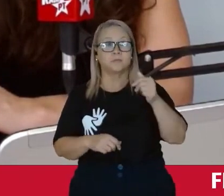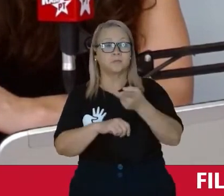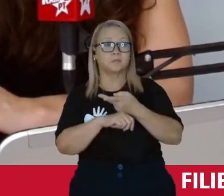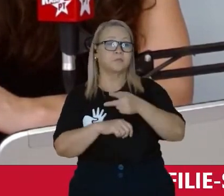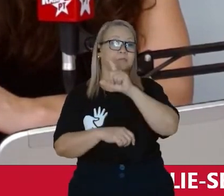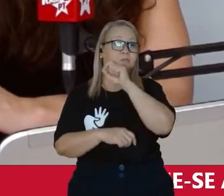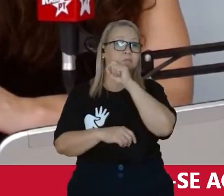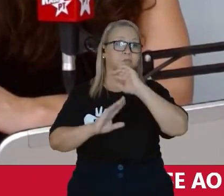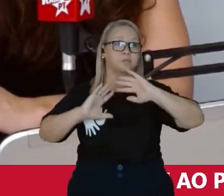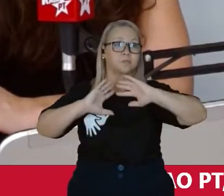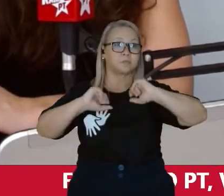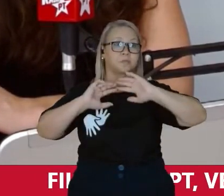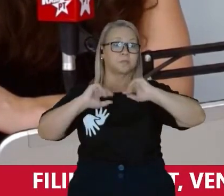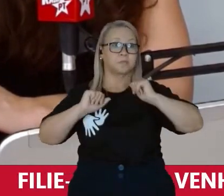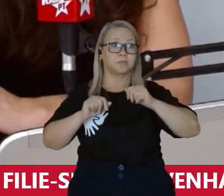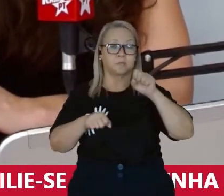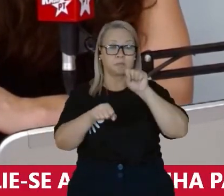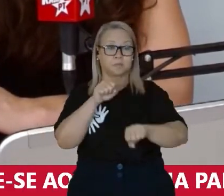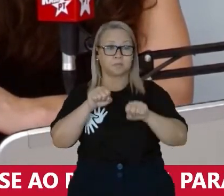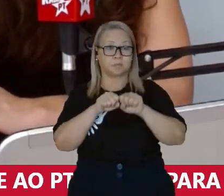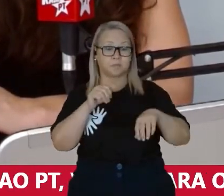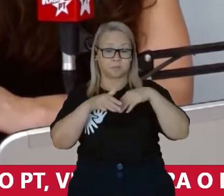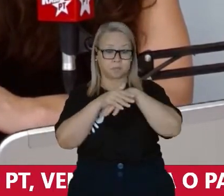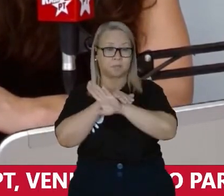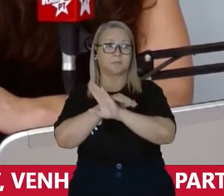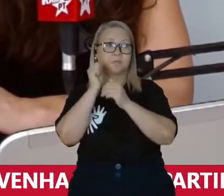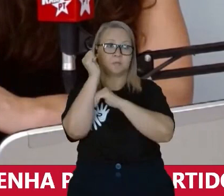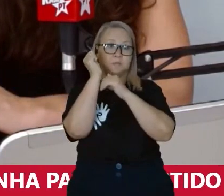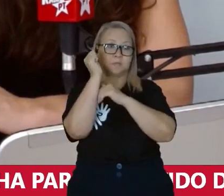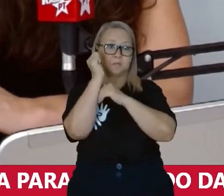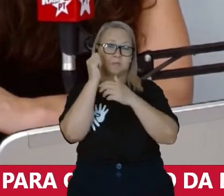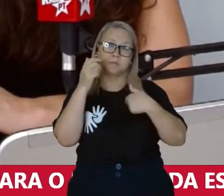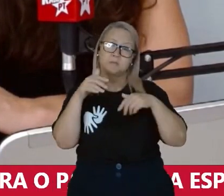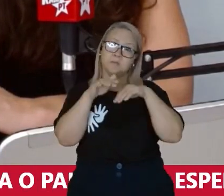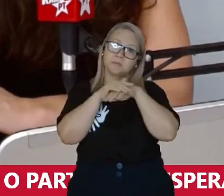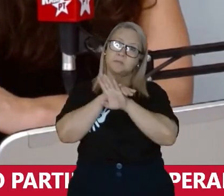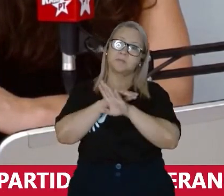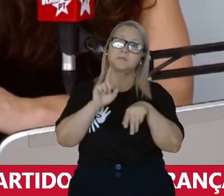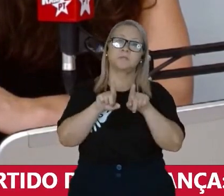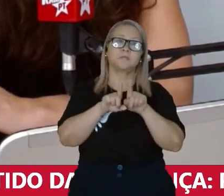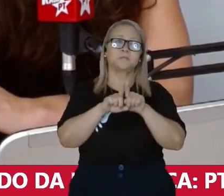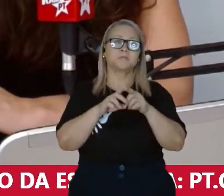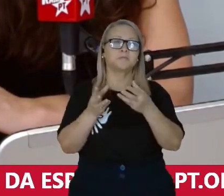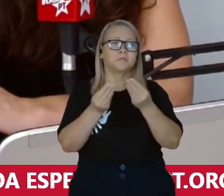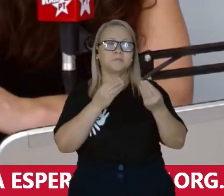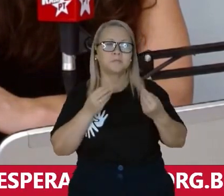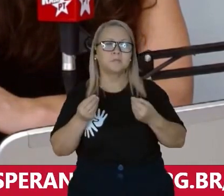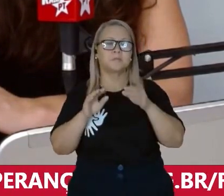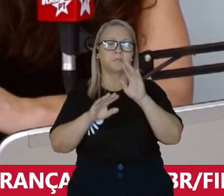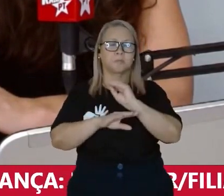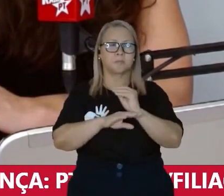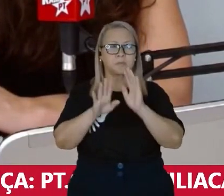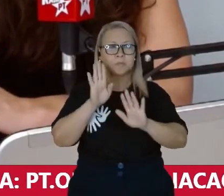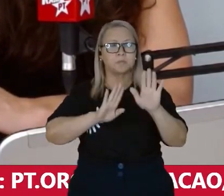tentar pedir a quebra do meu sigilo. Então, eu estou bem resguardado, mas isso também, assim, eu tomo bastante cuidado com o que eu escrevo, porque